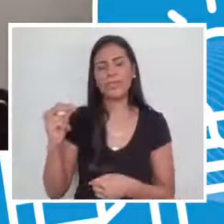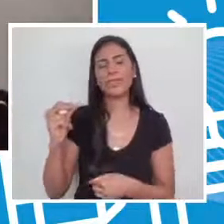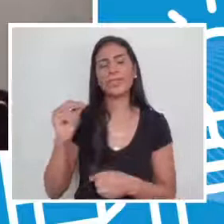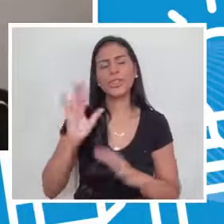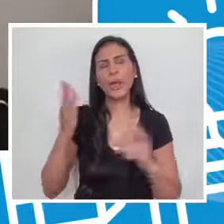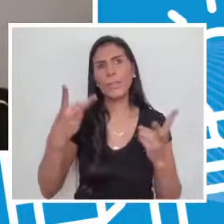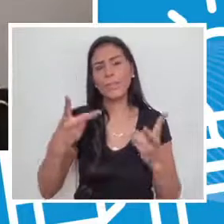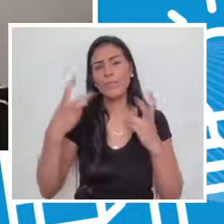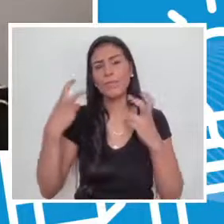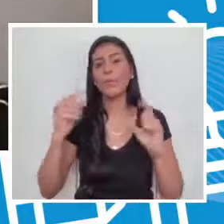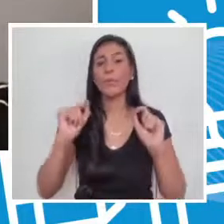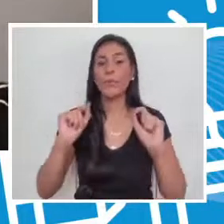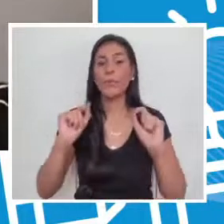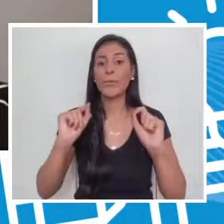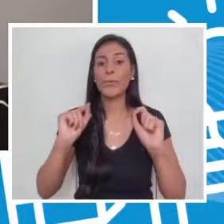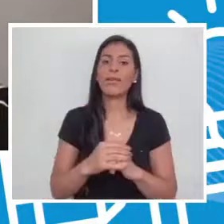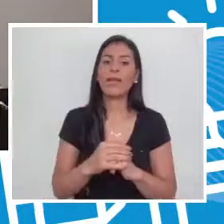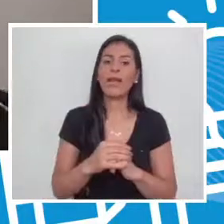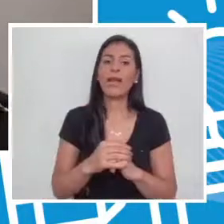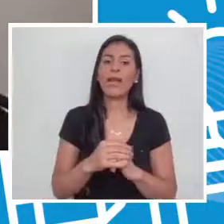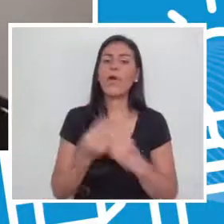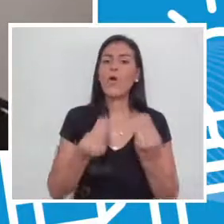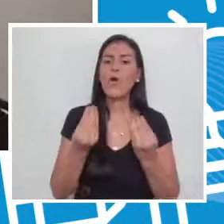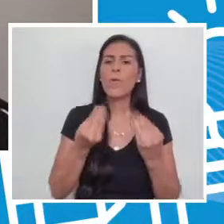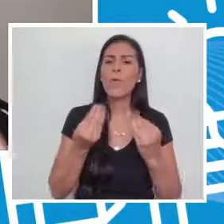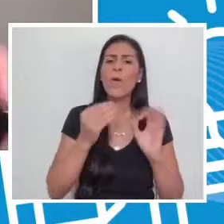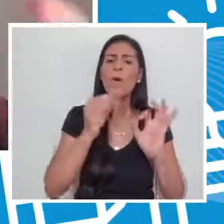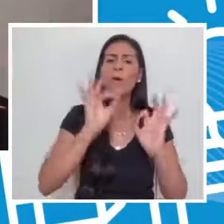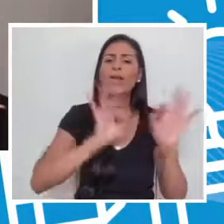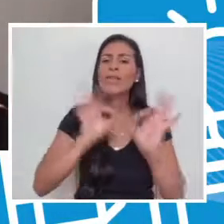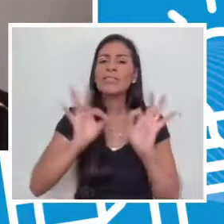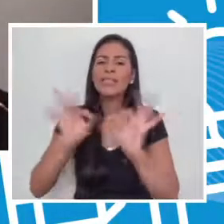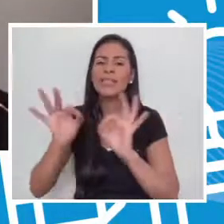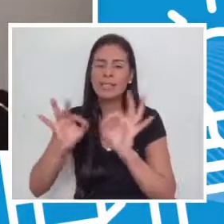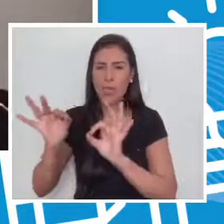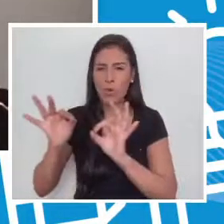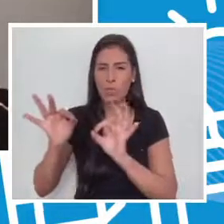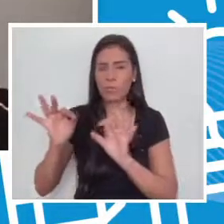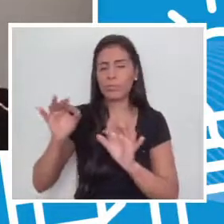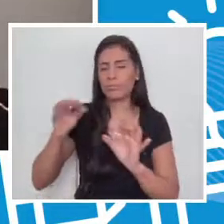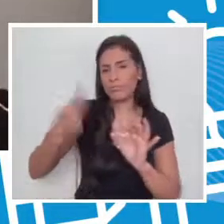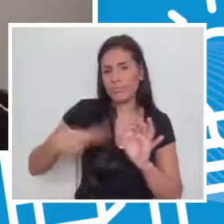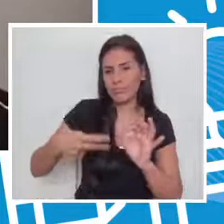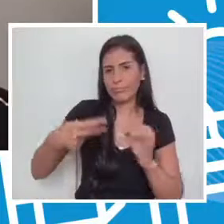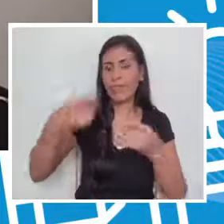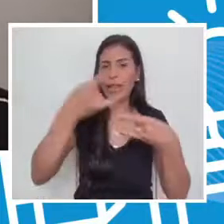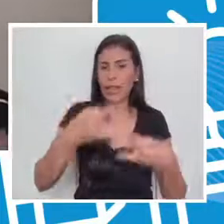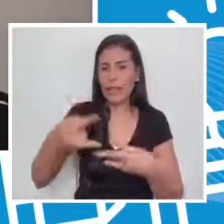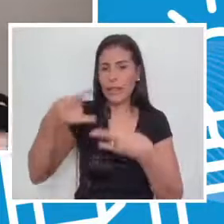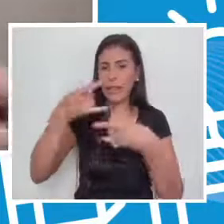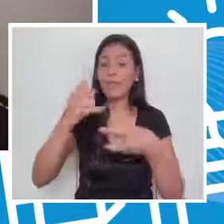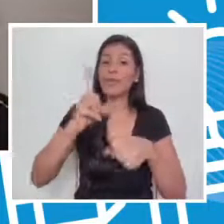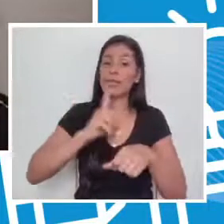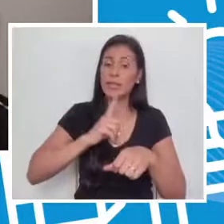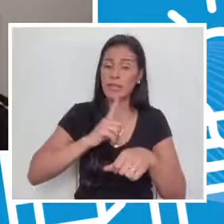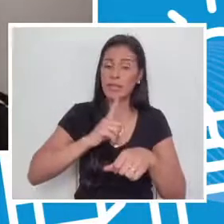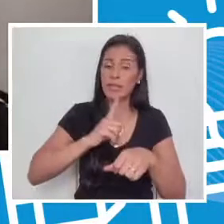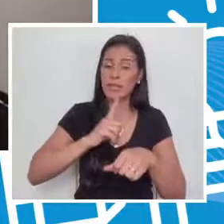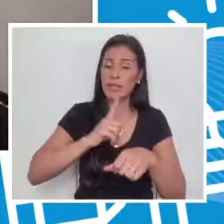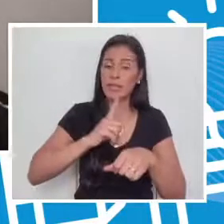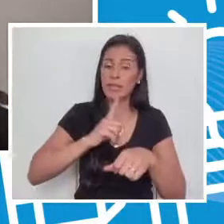um dos nossos convidados, certo? Com um tempo combinado com eles, uma